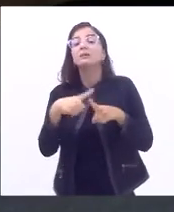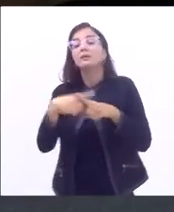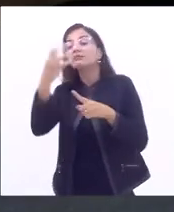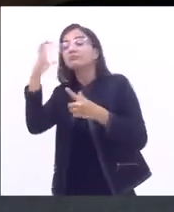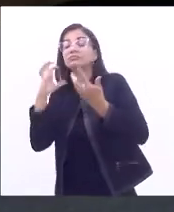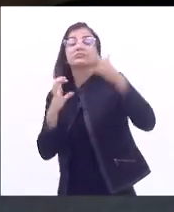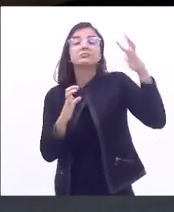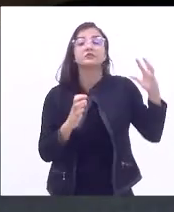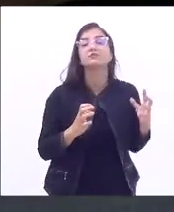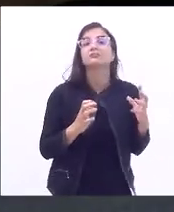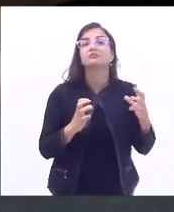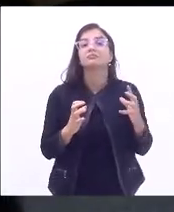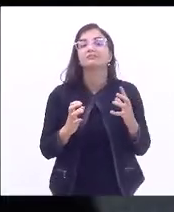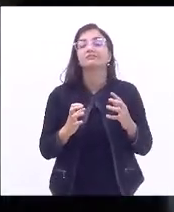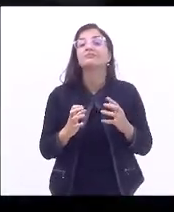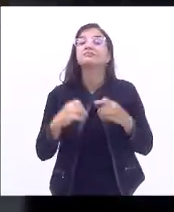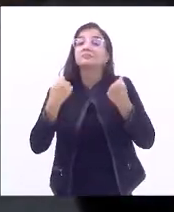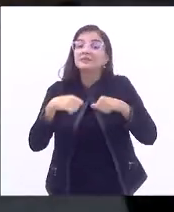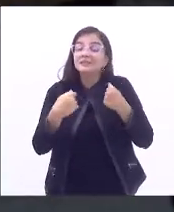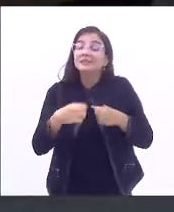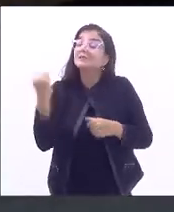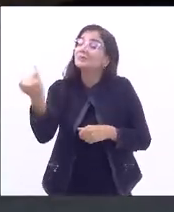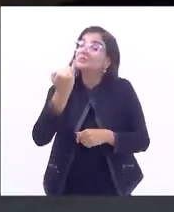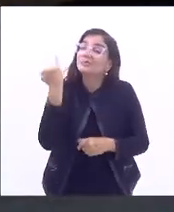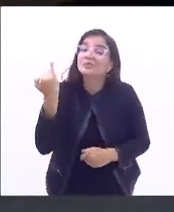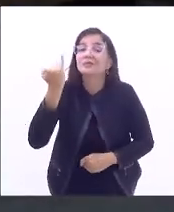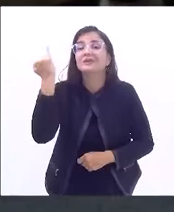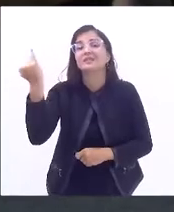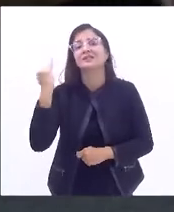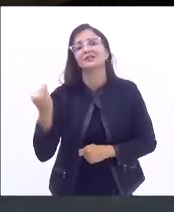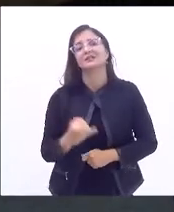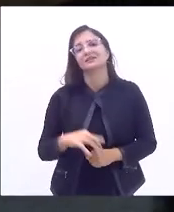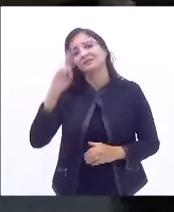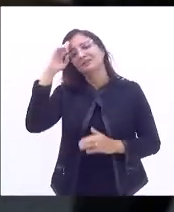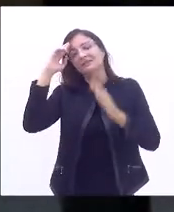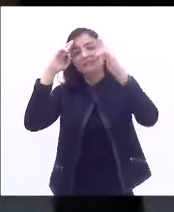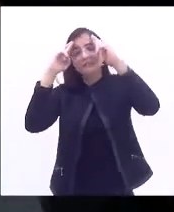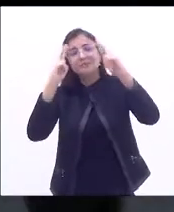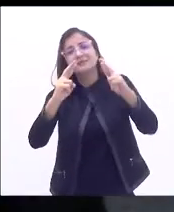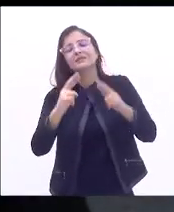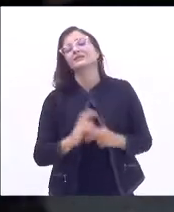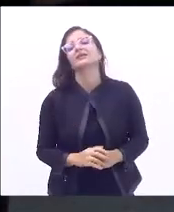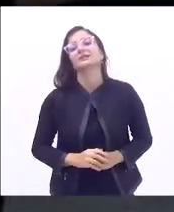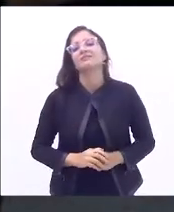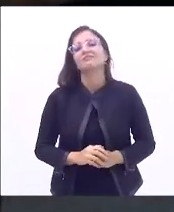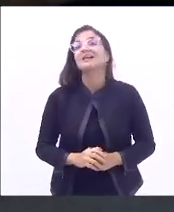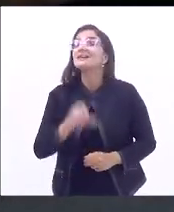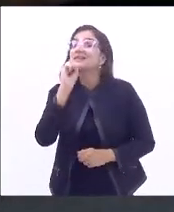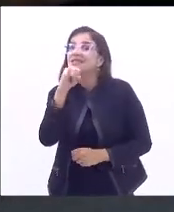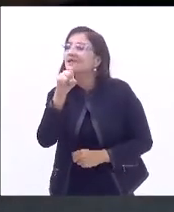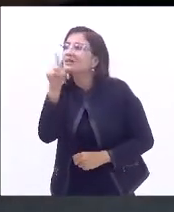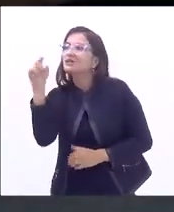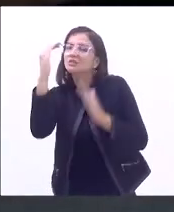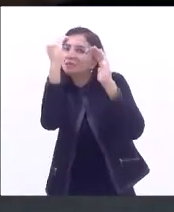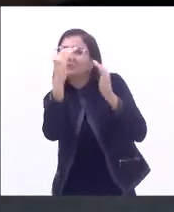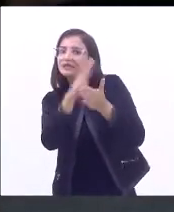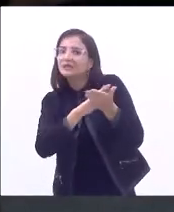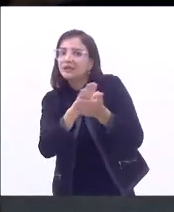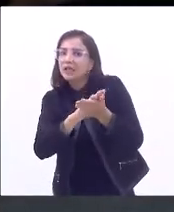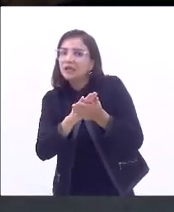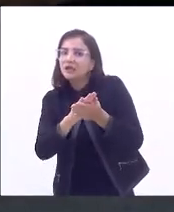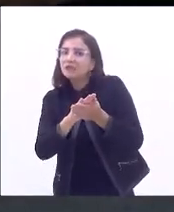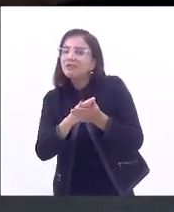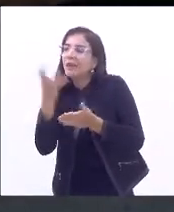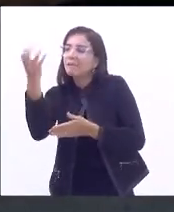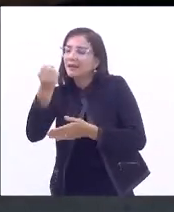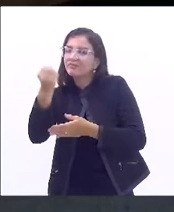fossem um quesito importante para, inclusive, interromper o benefício, caso não fossem cumpridos, e nada disso o governo quer